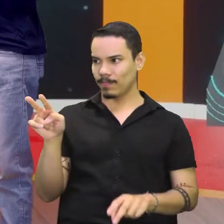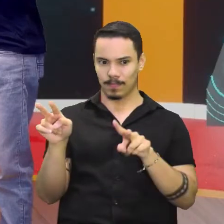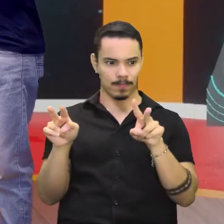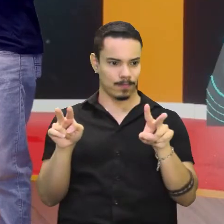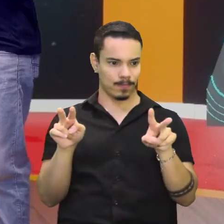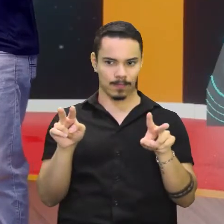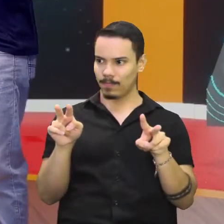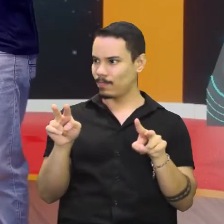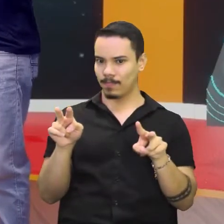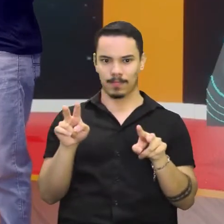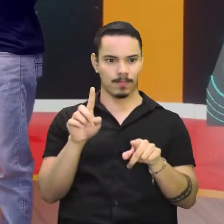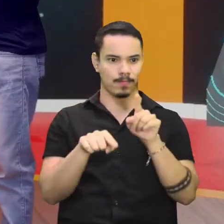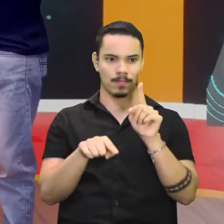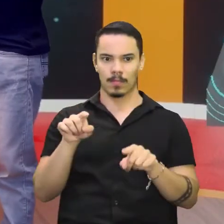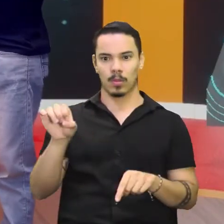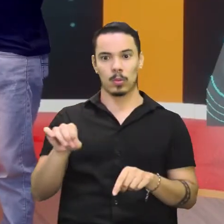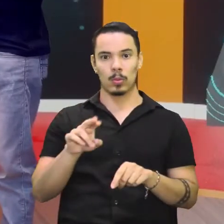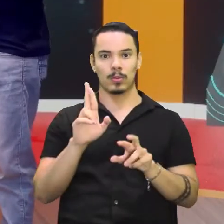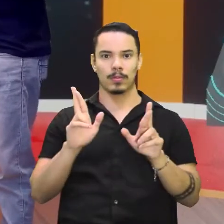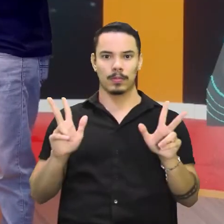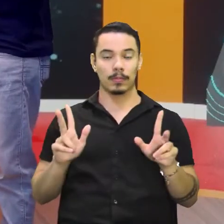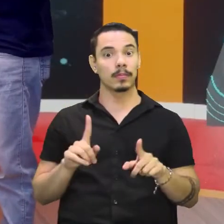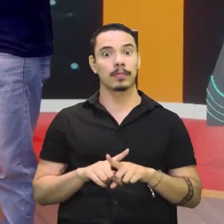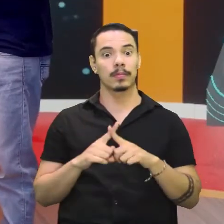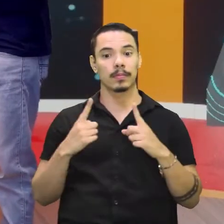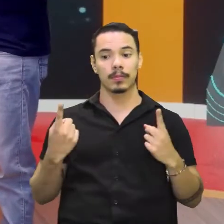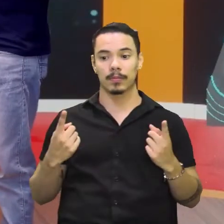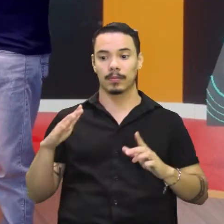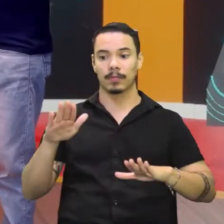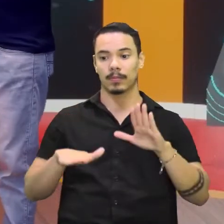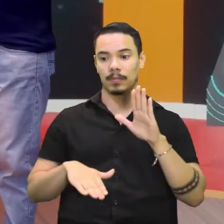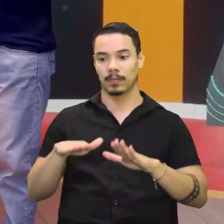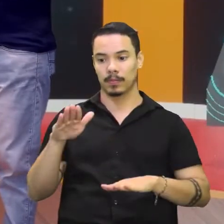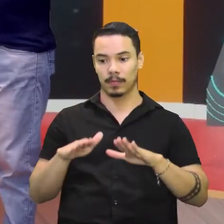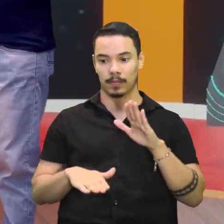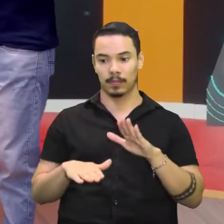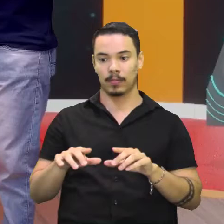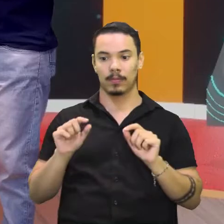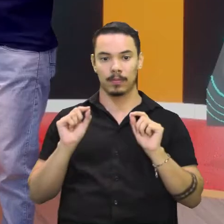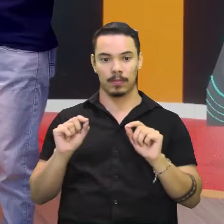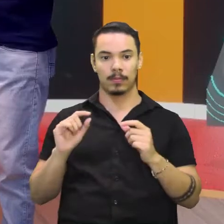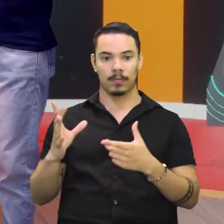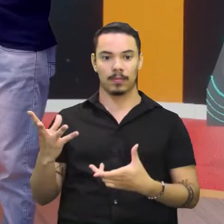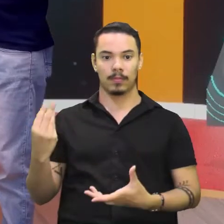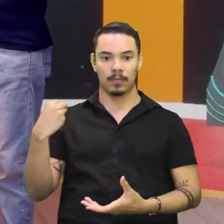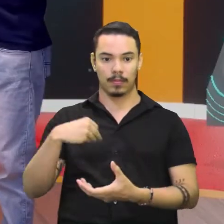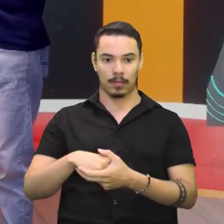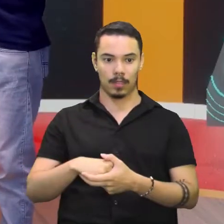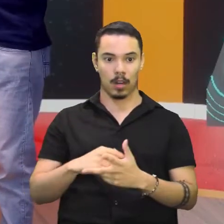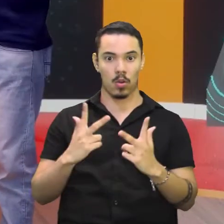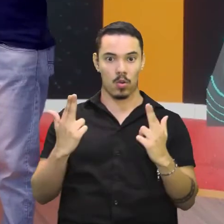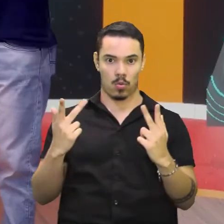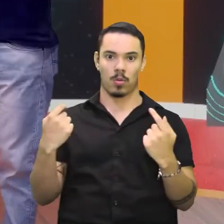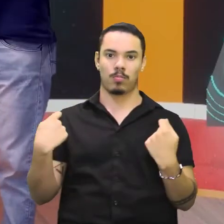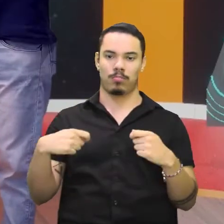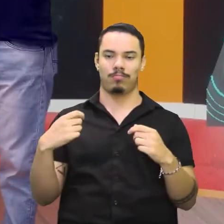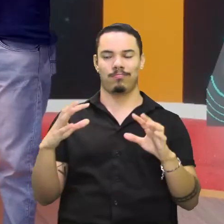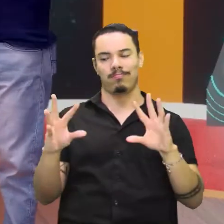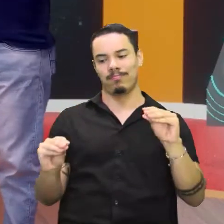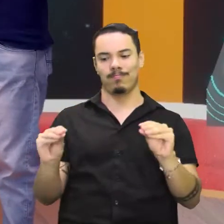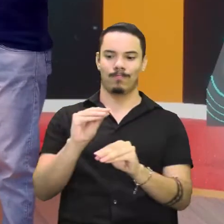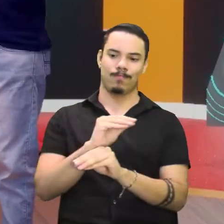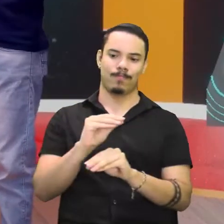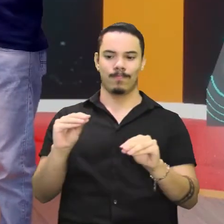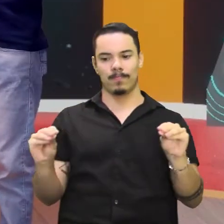falar que vai ser diferente. Só que às vezes, para ficar igual, Precisa dar uma mexidinha, né? Precisa fazer